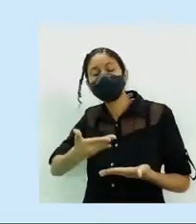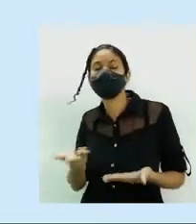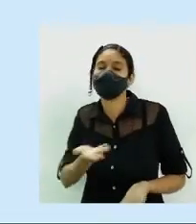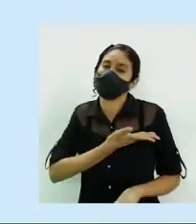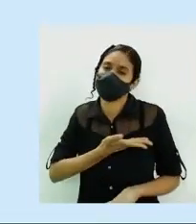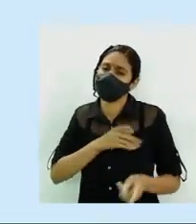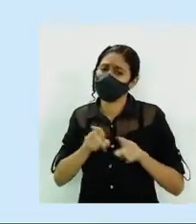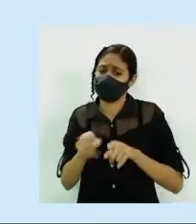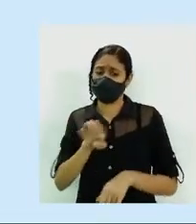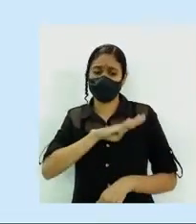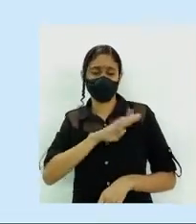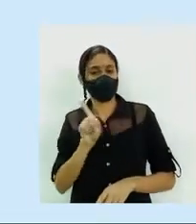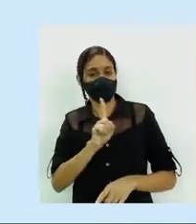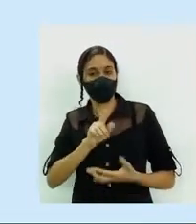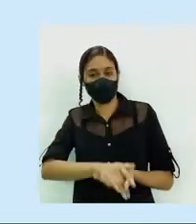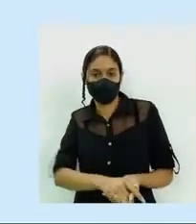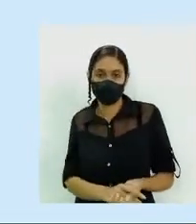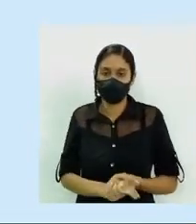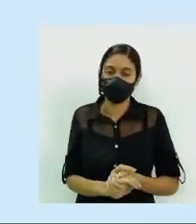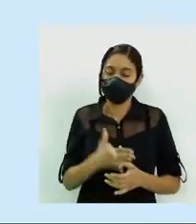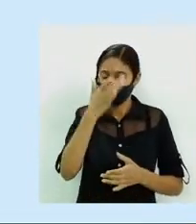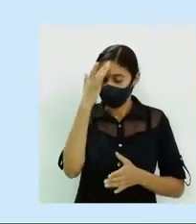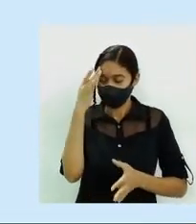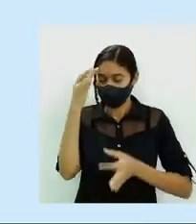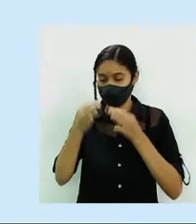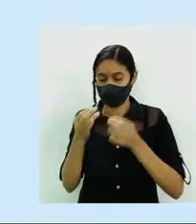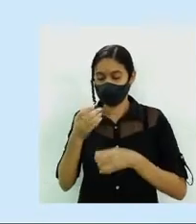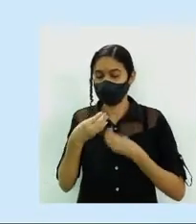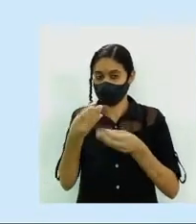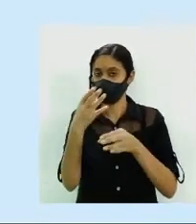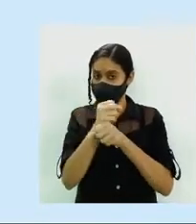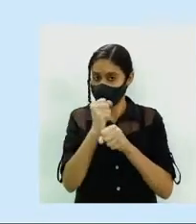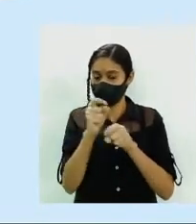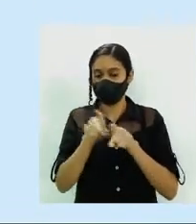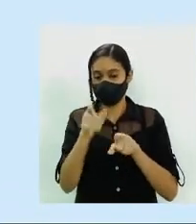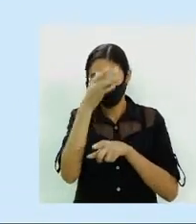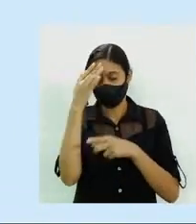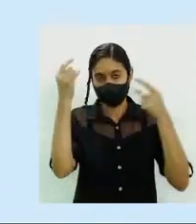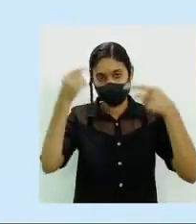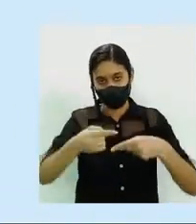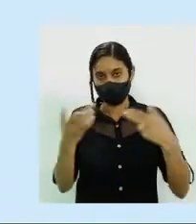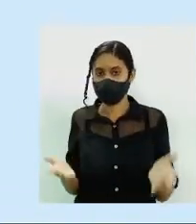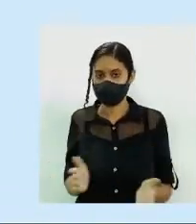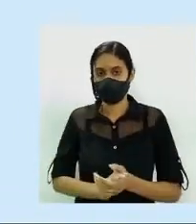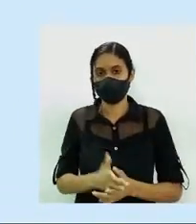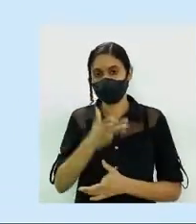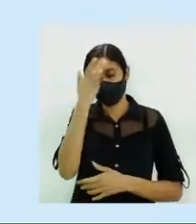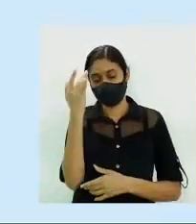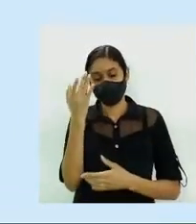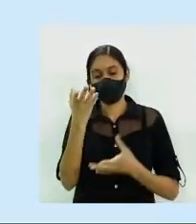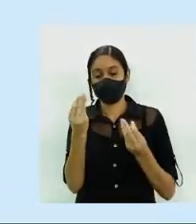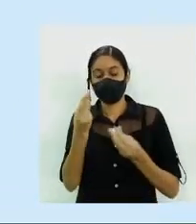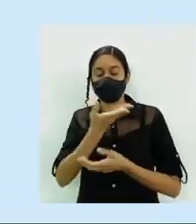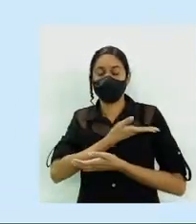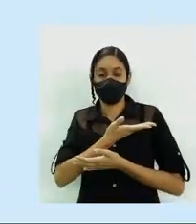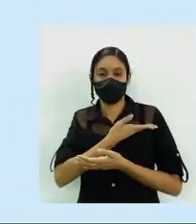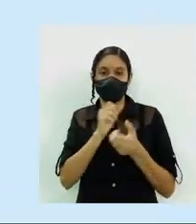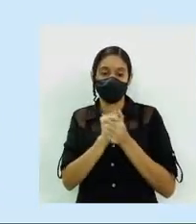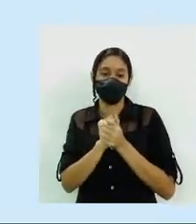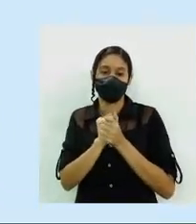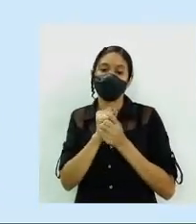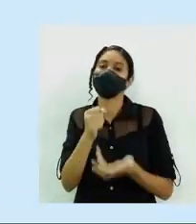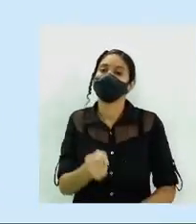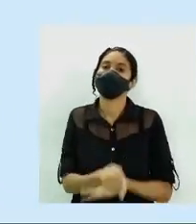de amizade nem de inimizade dos jurados com os slammers, né? Já imaginou uma pessoa que é muito amiga sua tá ali